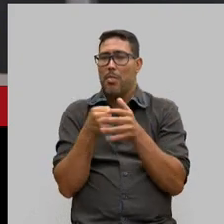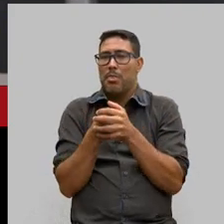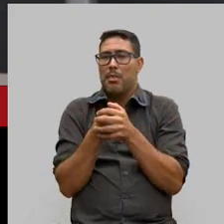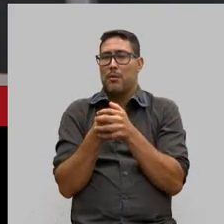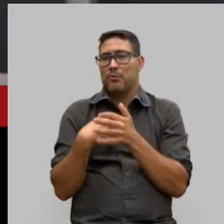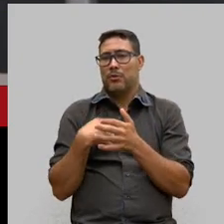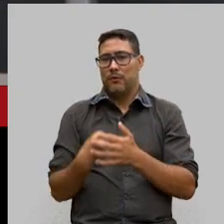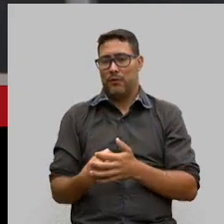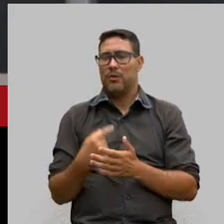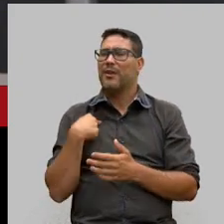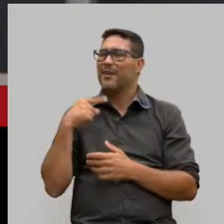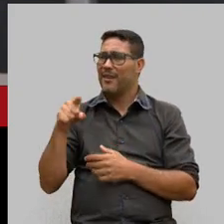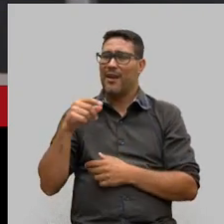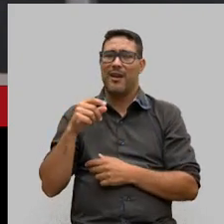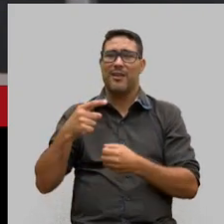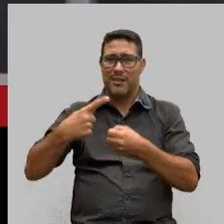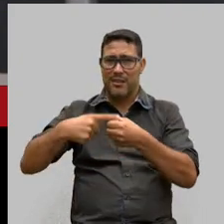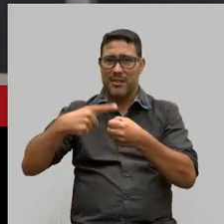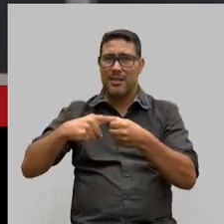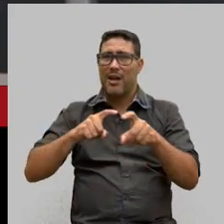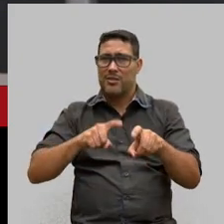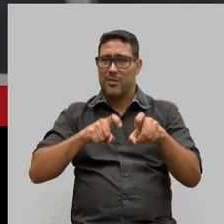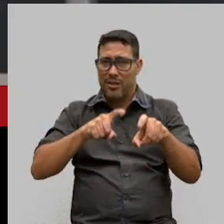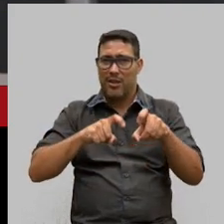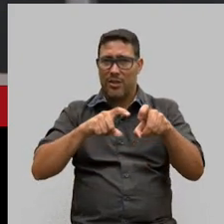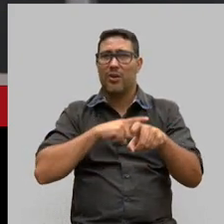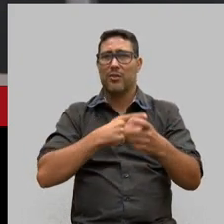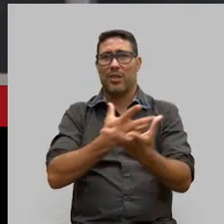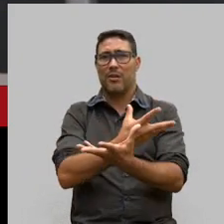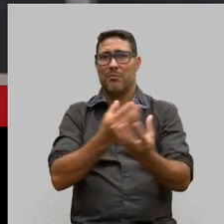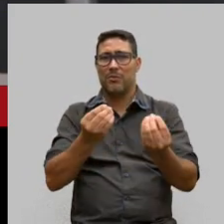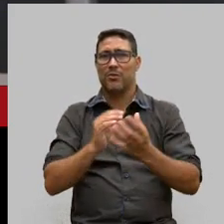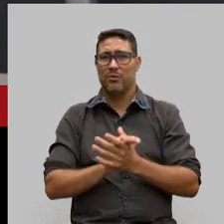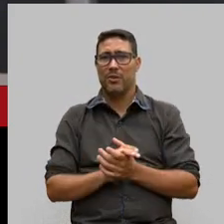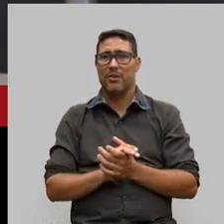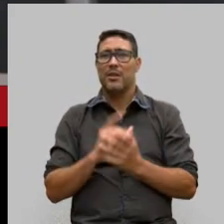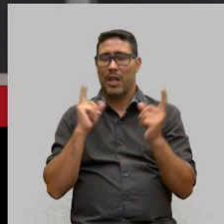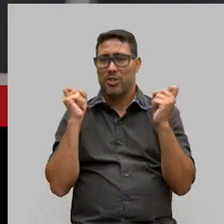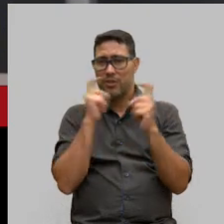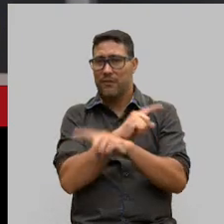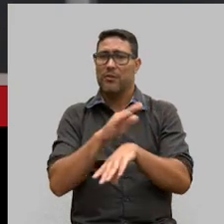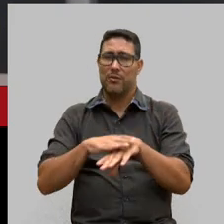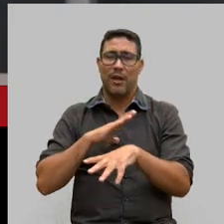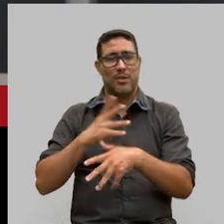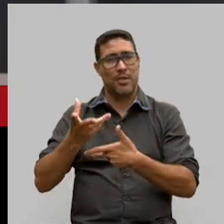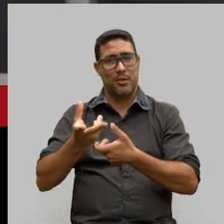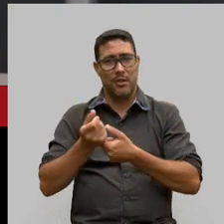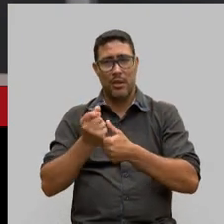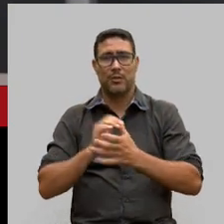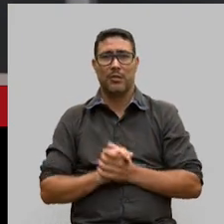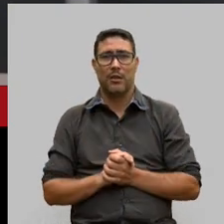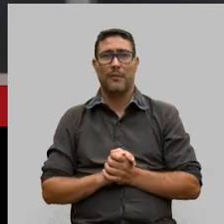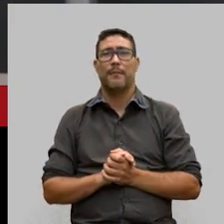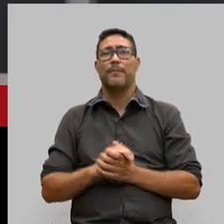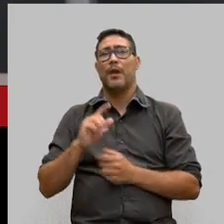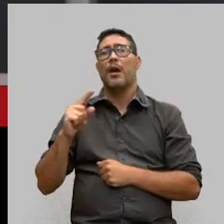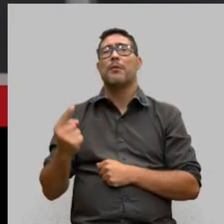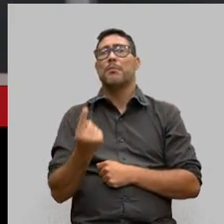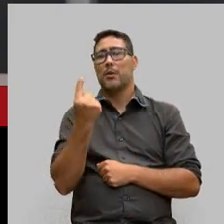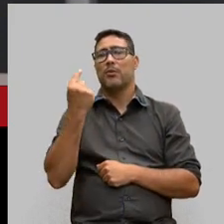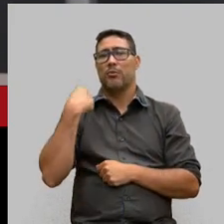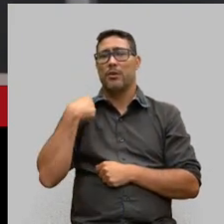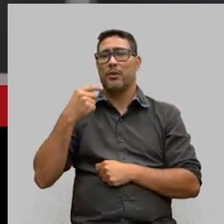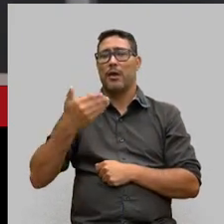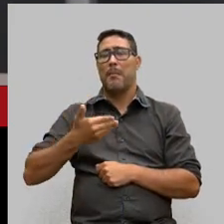interior tem muito isso né de de ter aquela dificuldade de aceitar a primeira coisa que se faça melhor para os seus